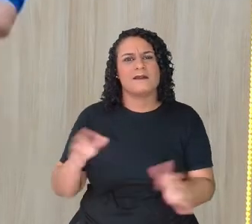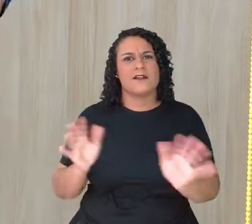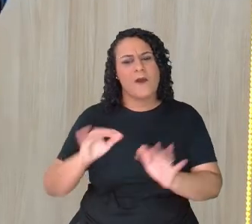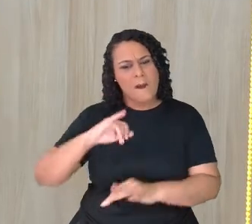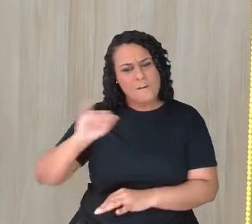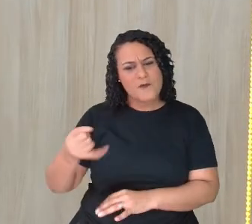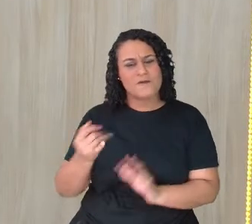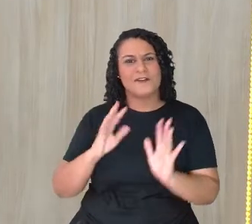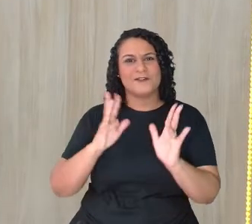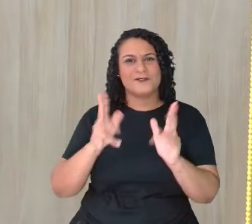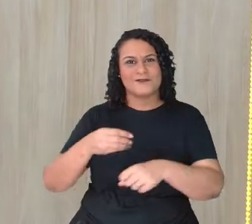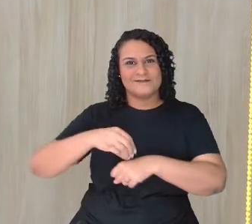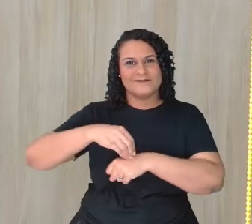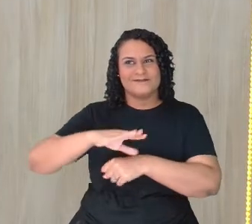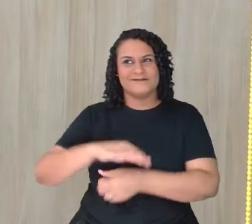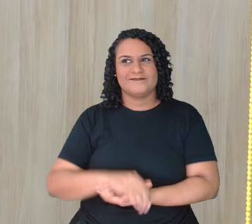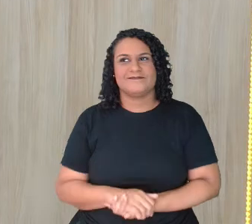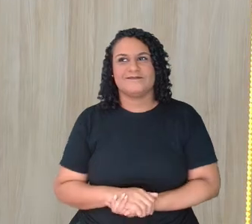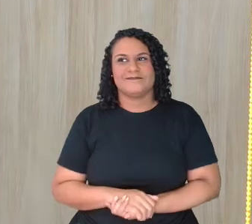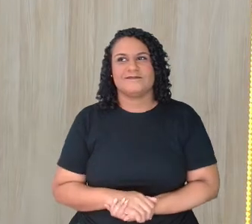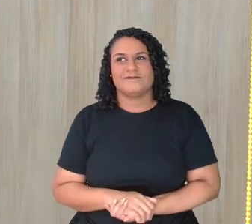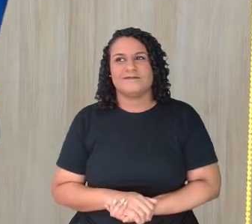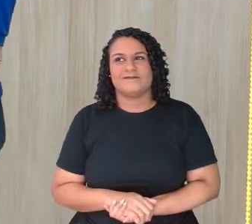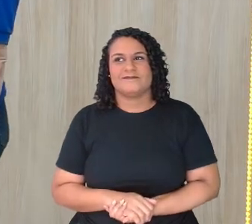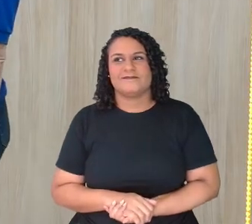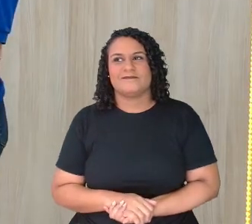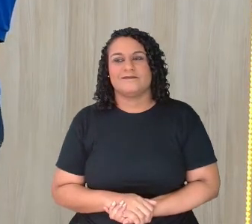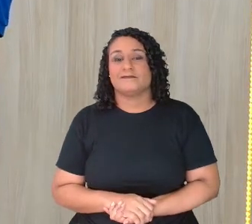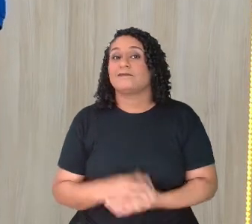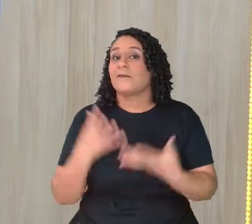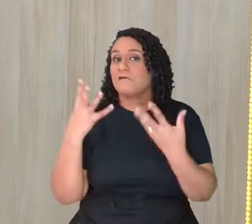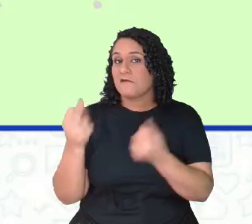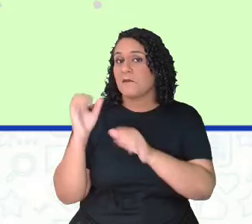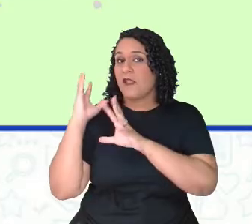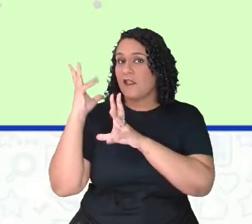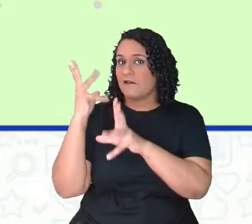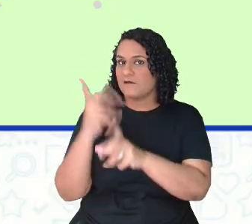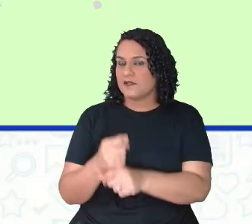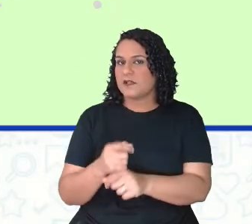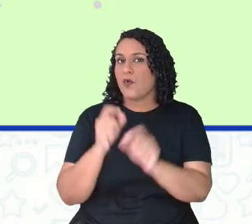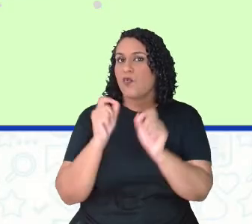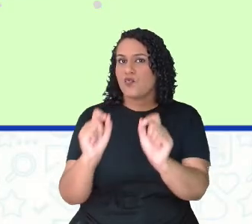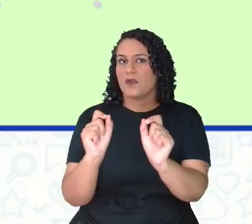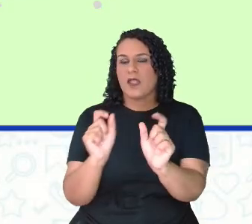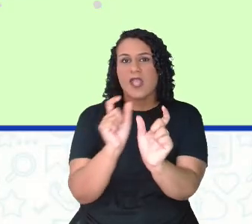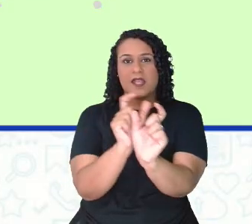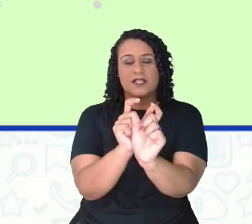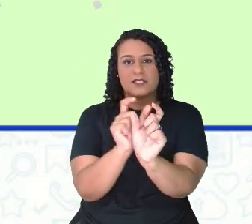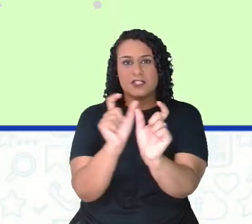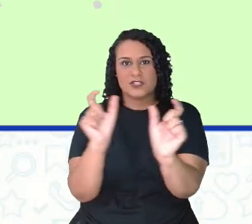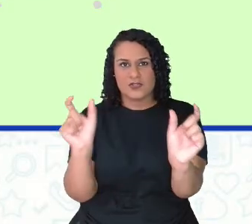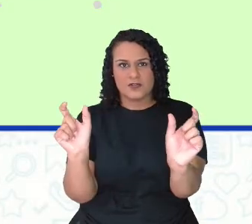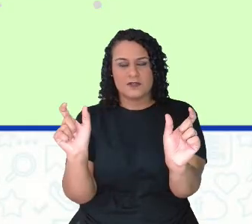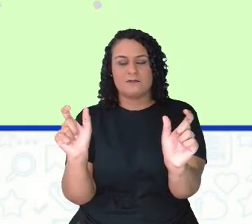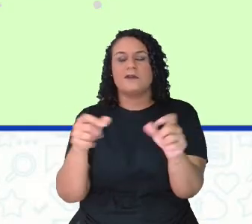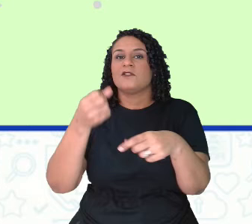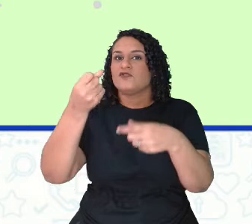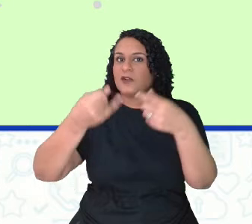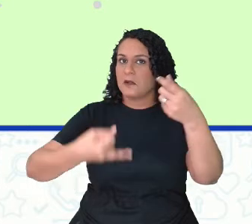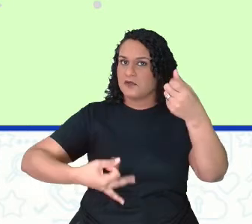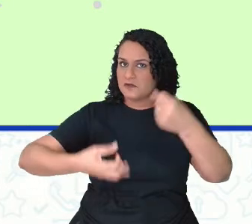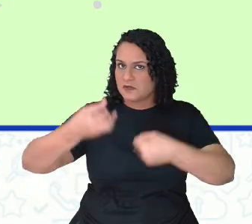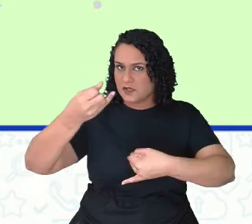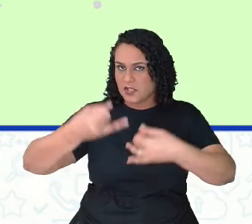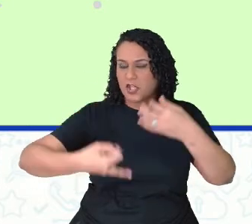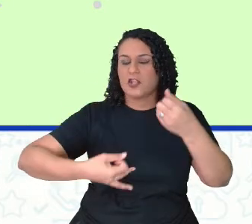Então, fica aí a dica. Vamos embora. Vamos revisar o que é sinonímia. Já falei com vocês, citei aqui até